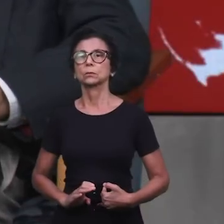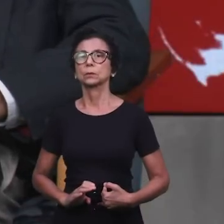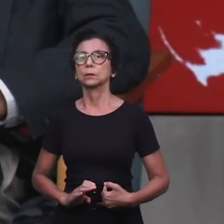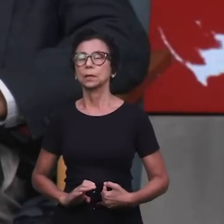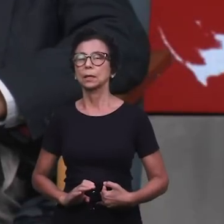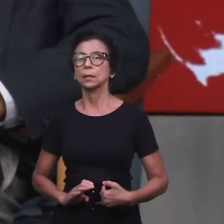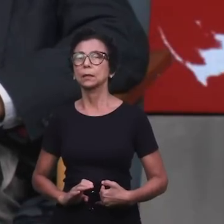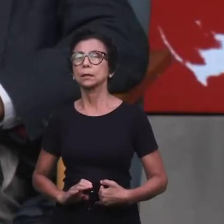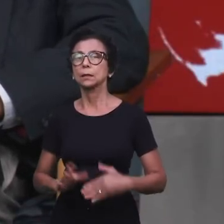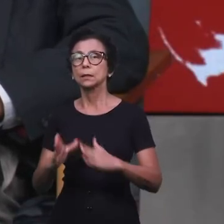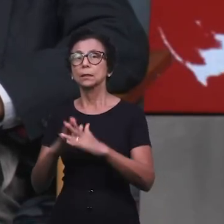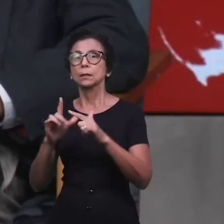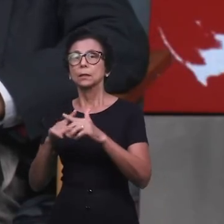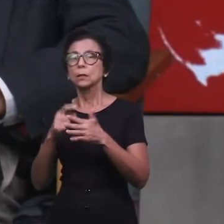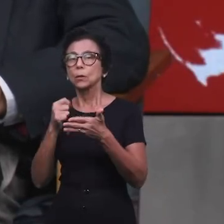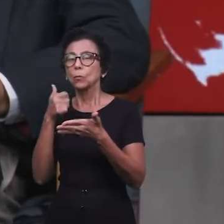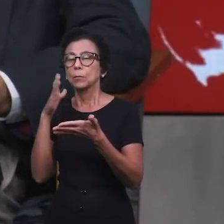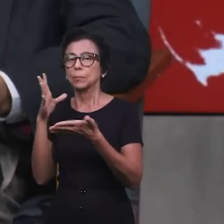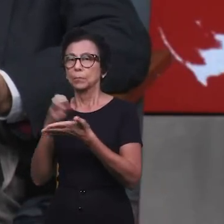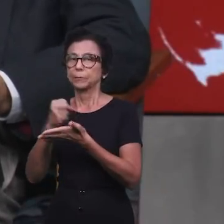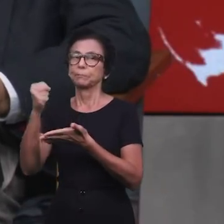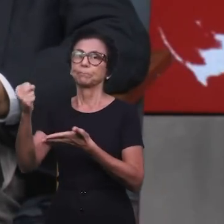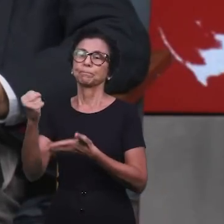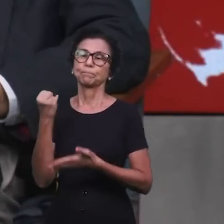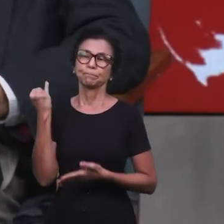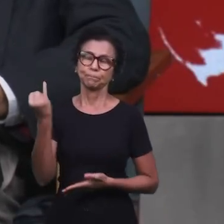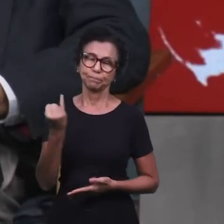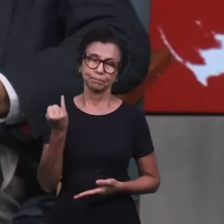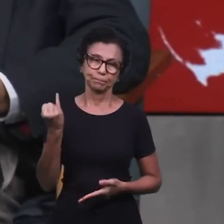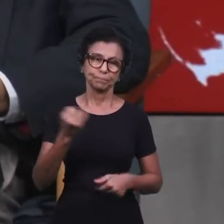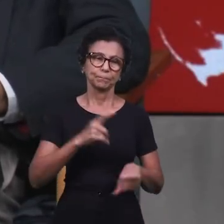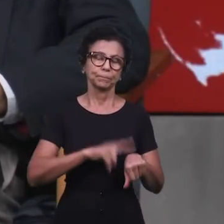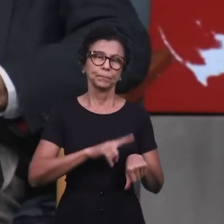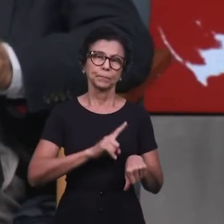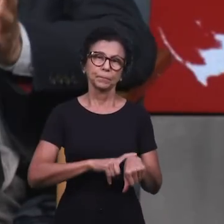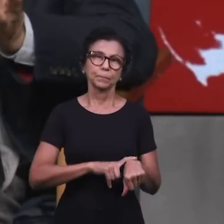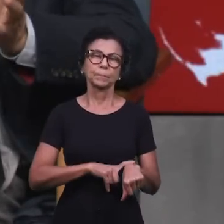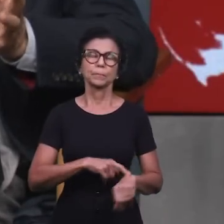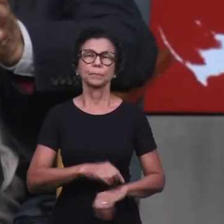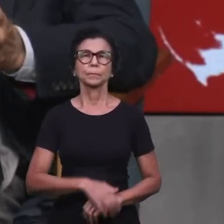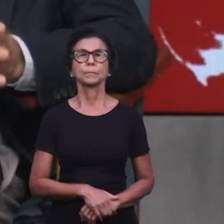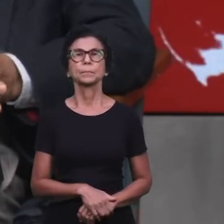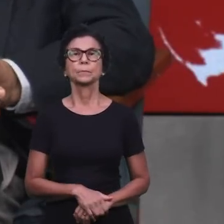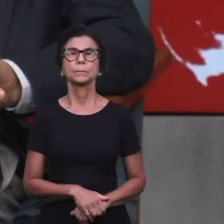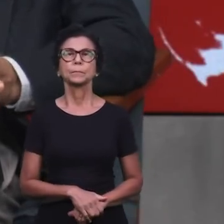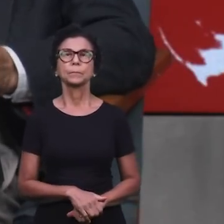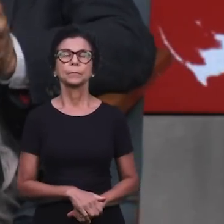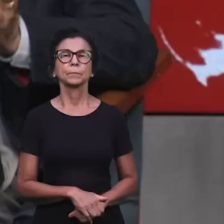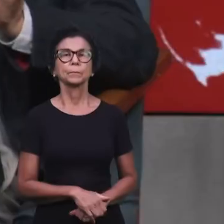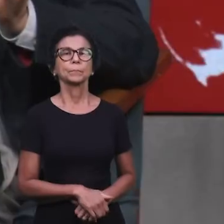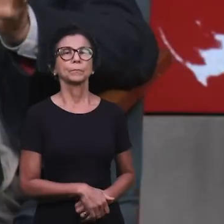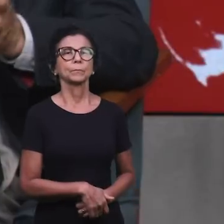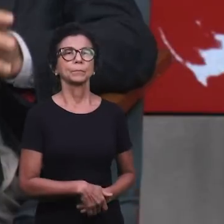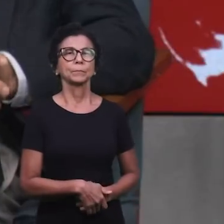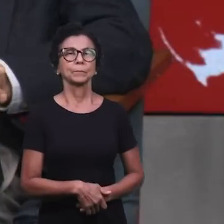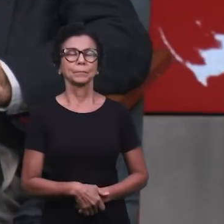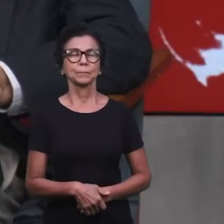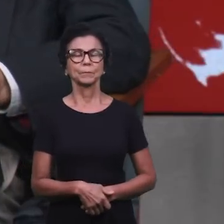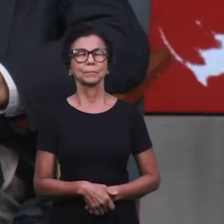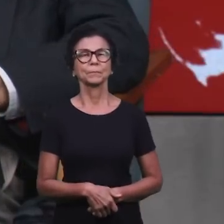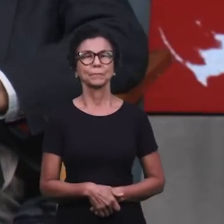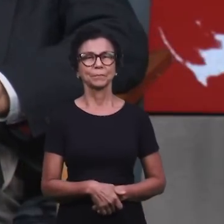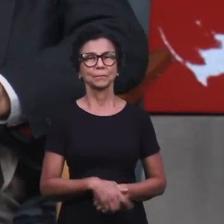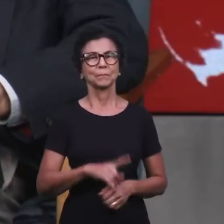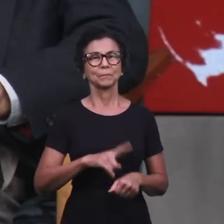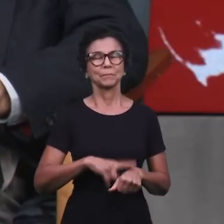está prestes a ser arrebatada. É muito importante esse momento e nós entendermos isso nessa participação